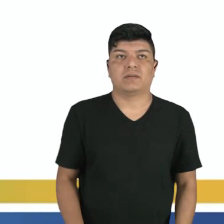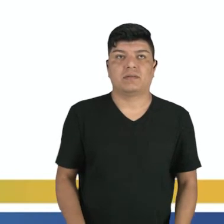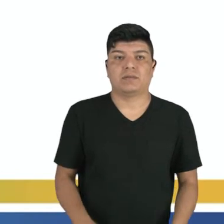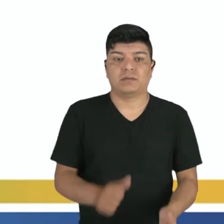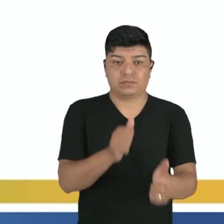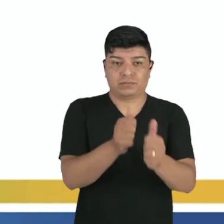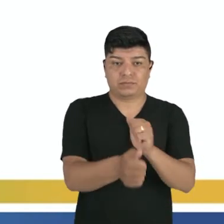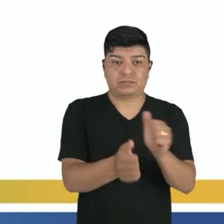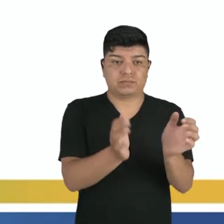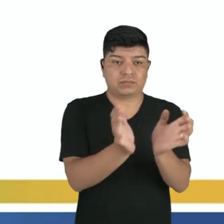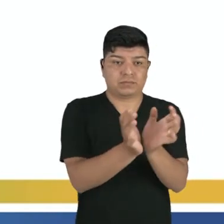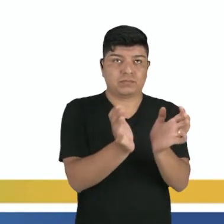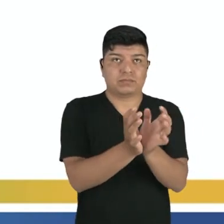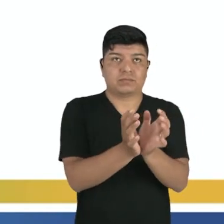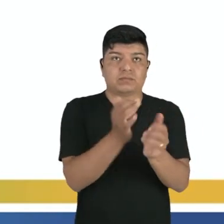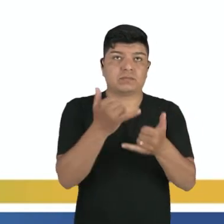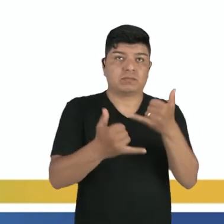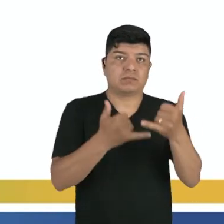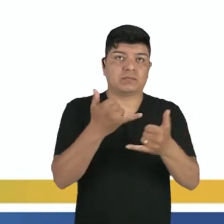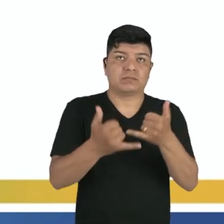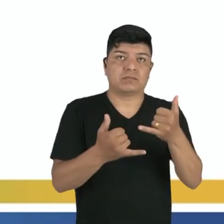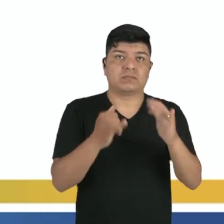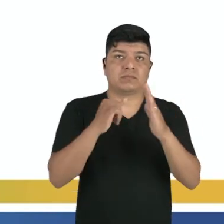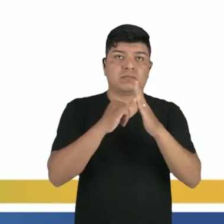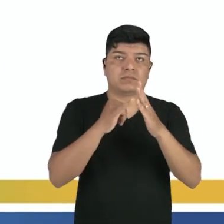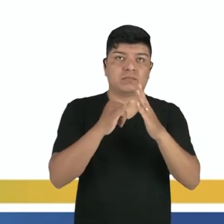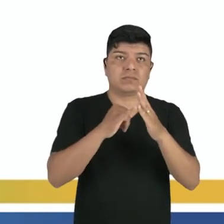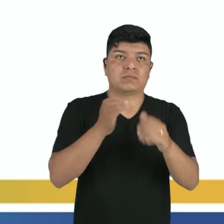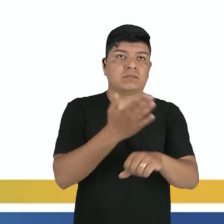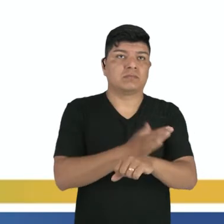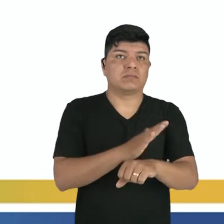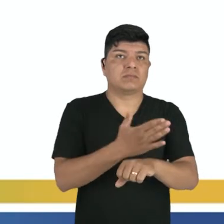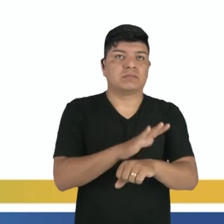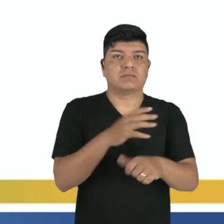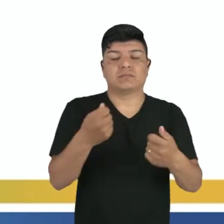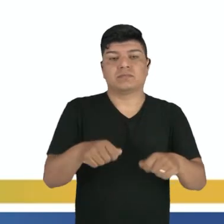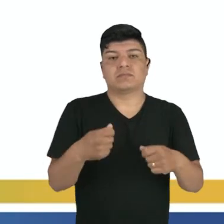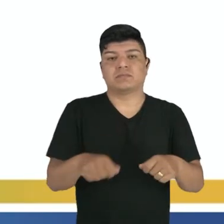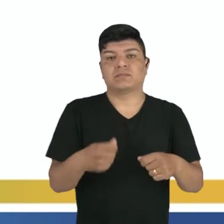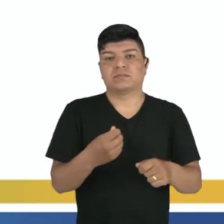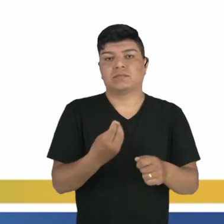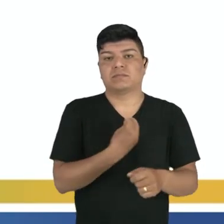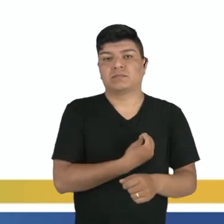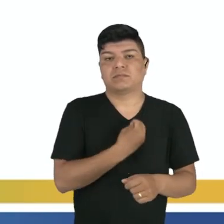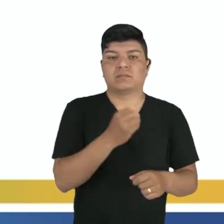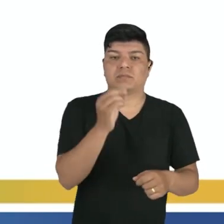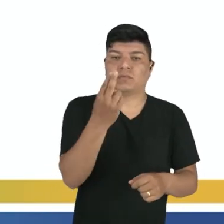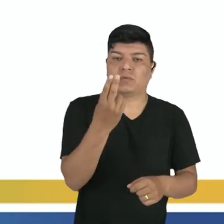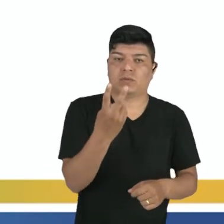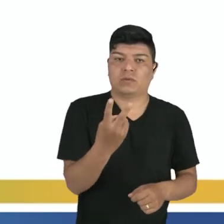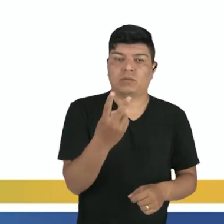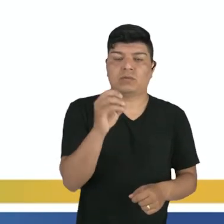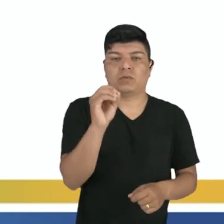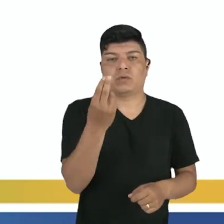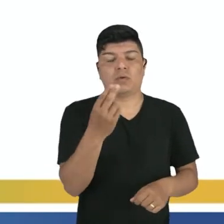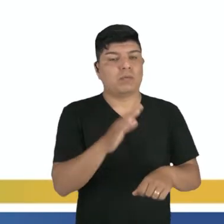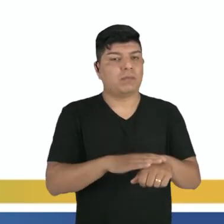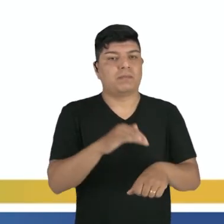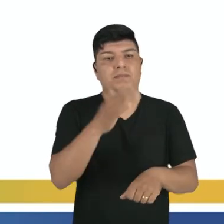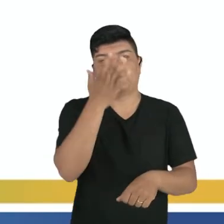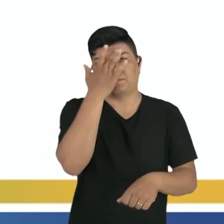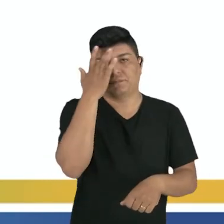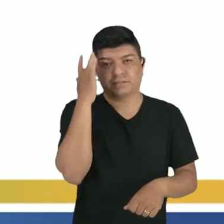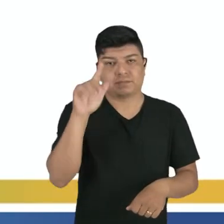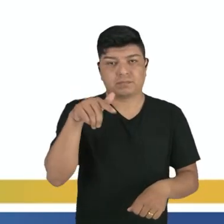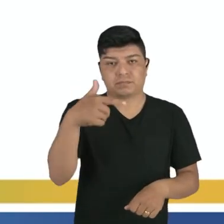esportes coletivos né são os jogos institucionalizados em sua prática requer a participação de duas ou mais pessoas e